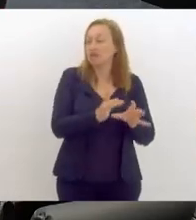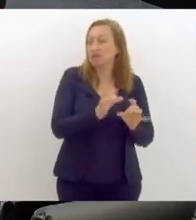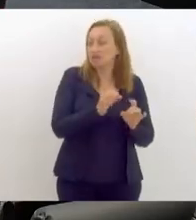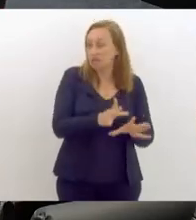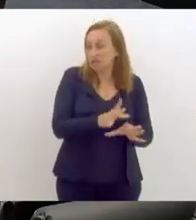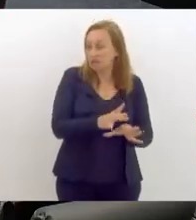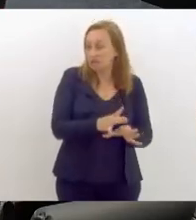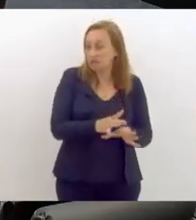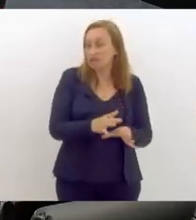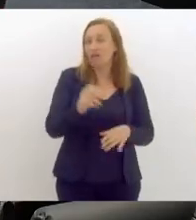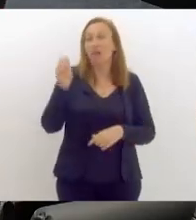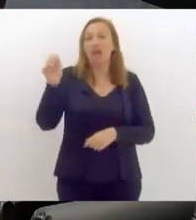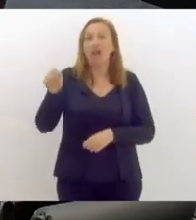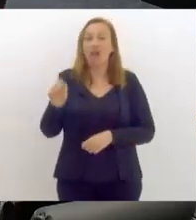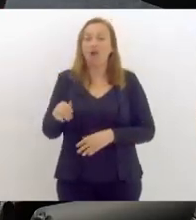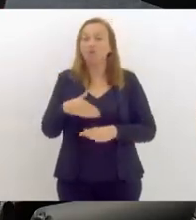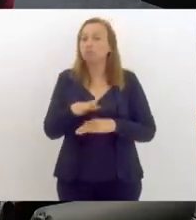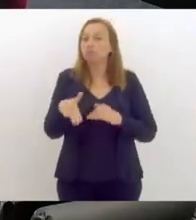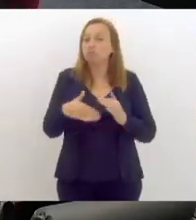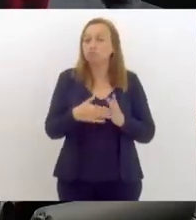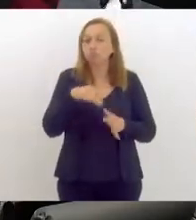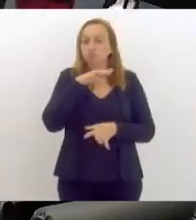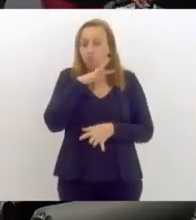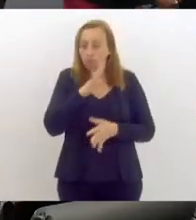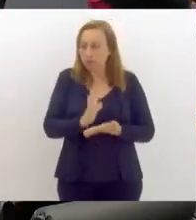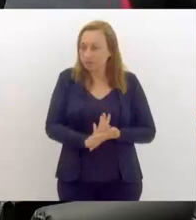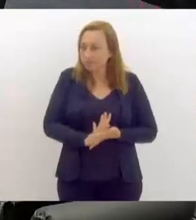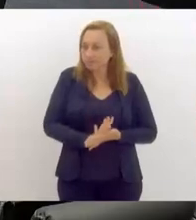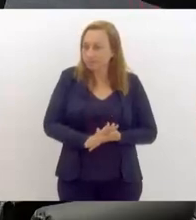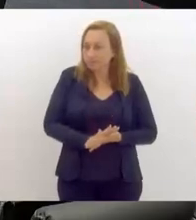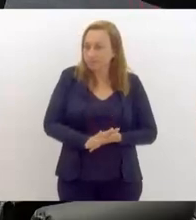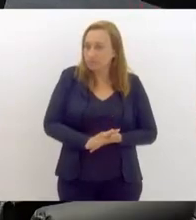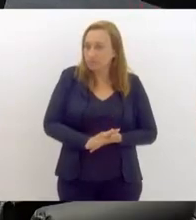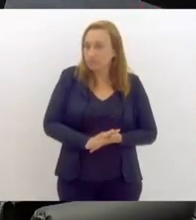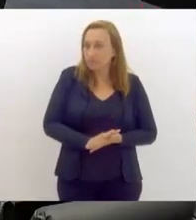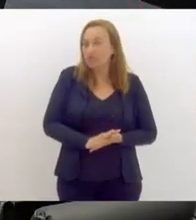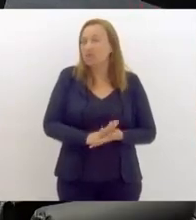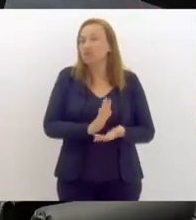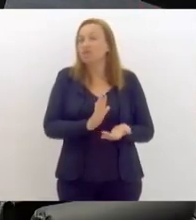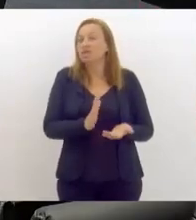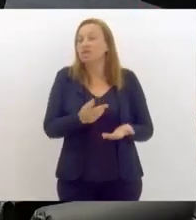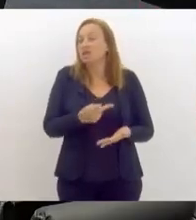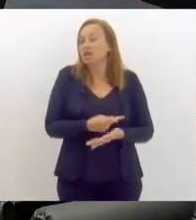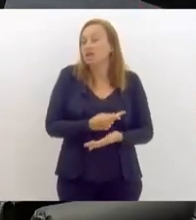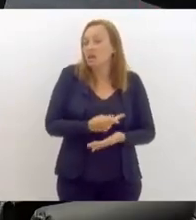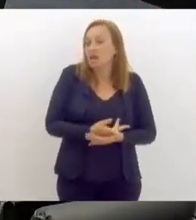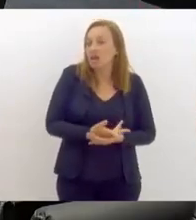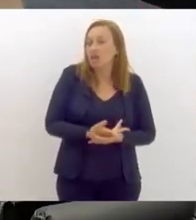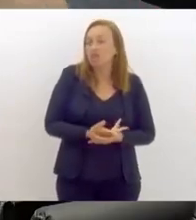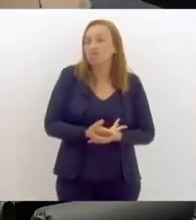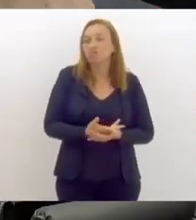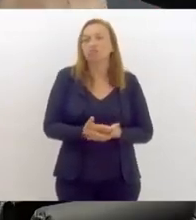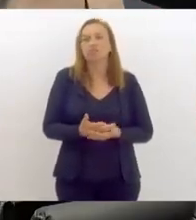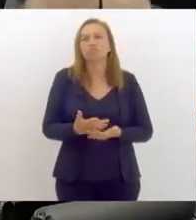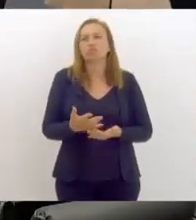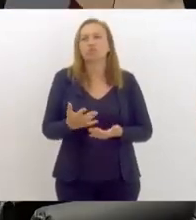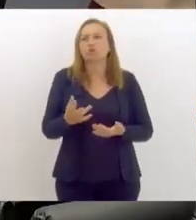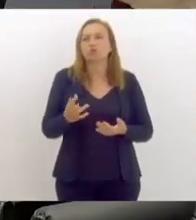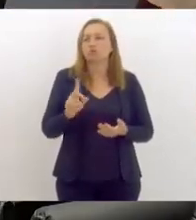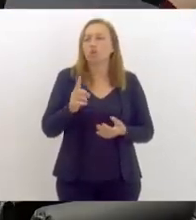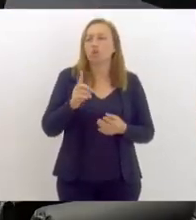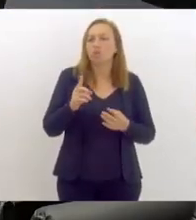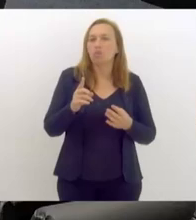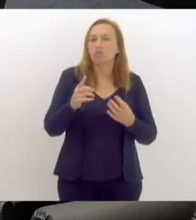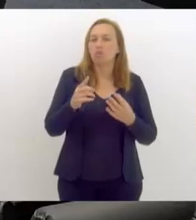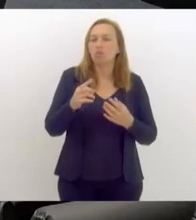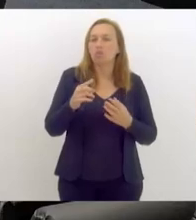leilão todo ele comprometido de iniciativa sem ouvir o Parlamento da forma que deveria